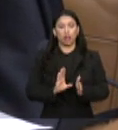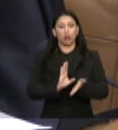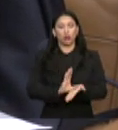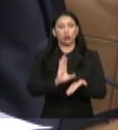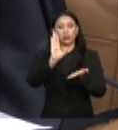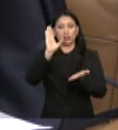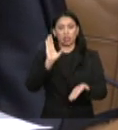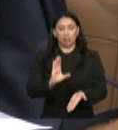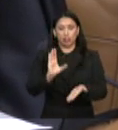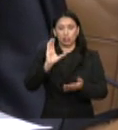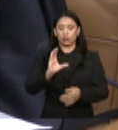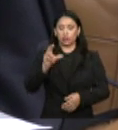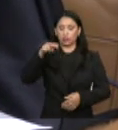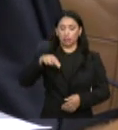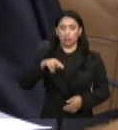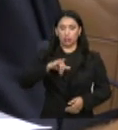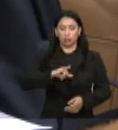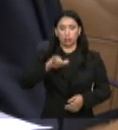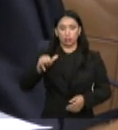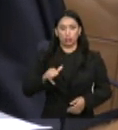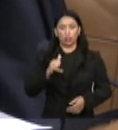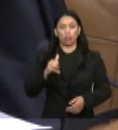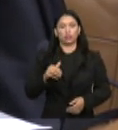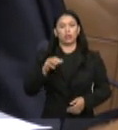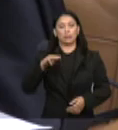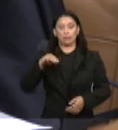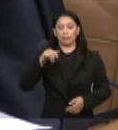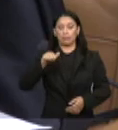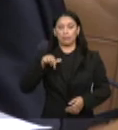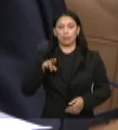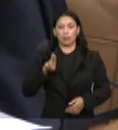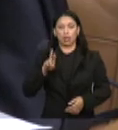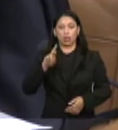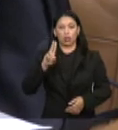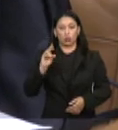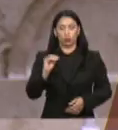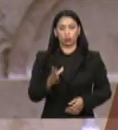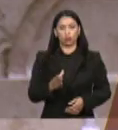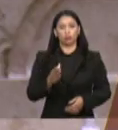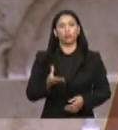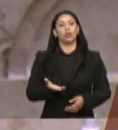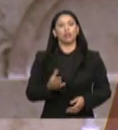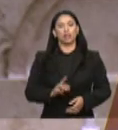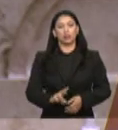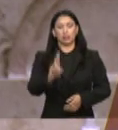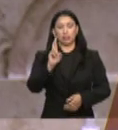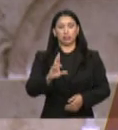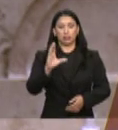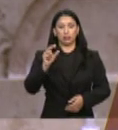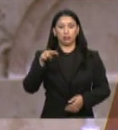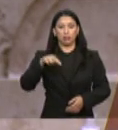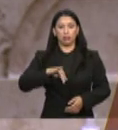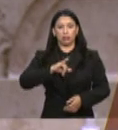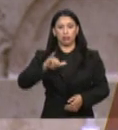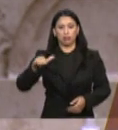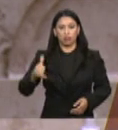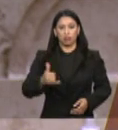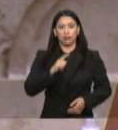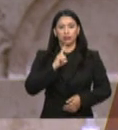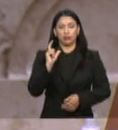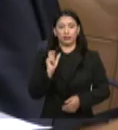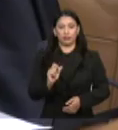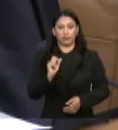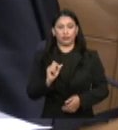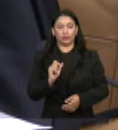do Conselho Nacional de justiça a pessoa de quem cumprimento os conselhos do CNJ aqui presente Presidente